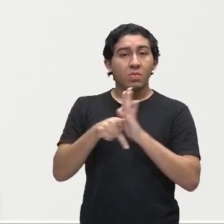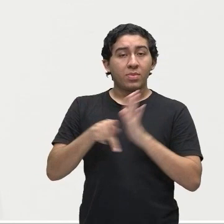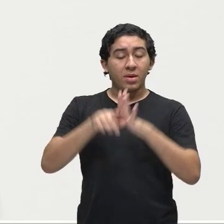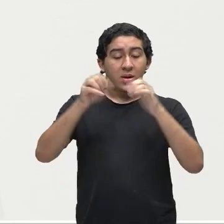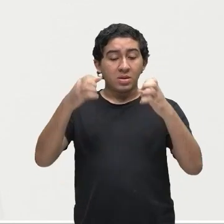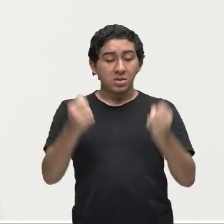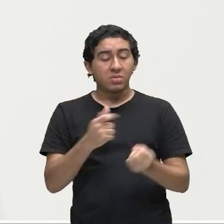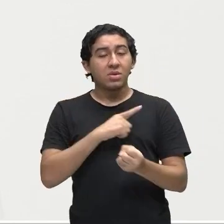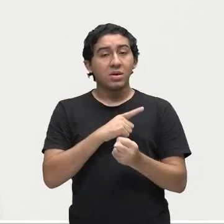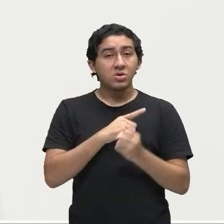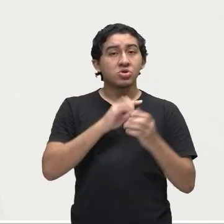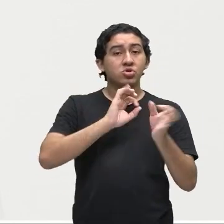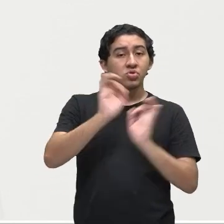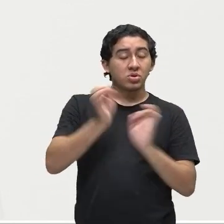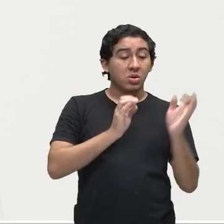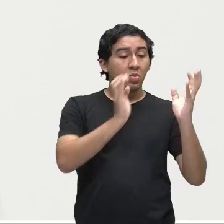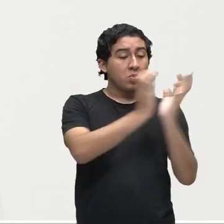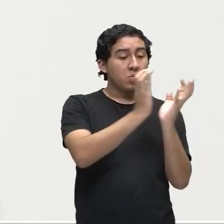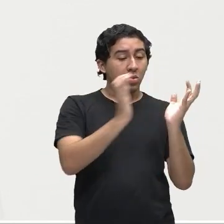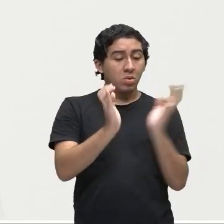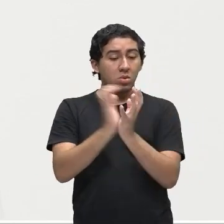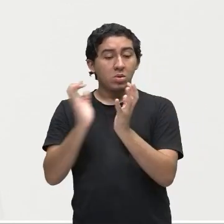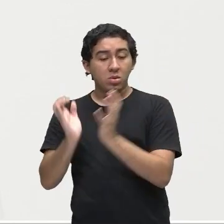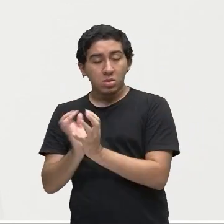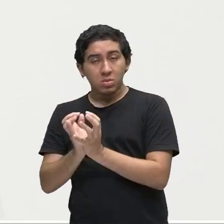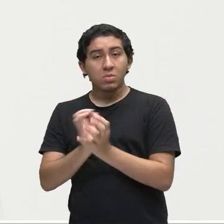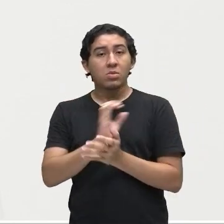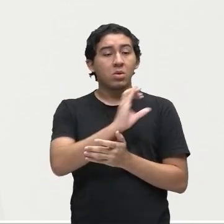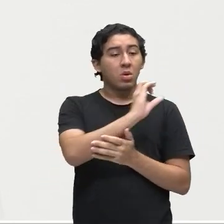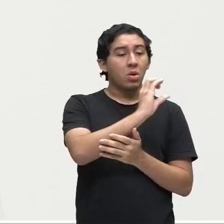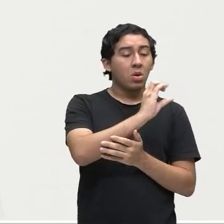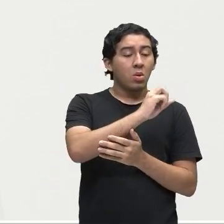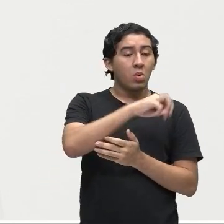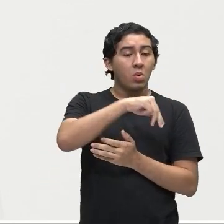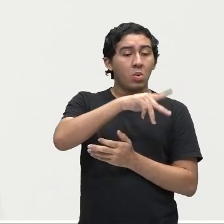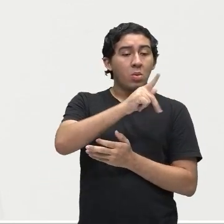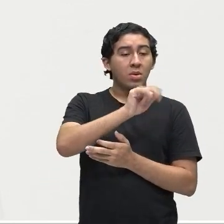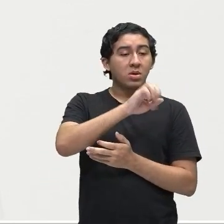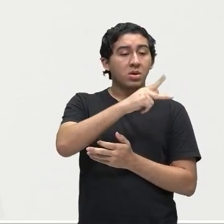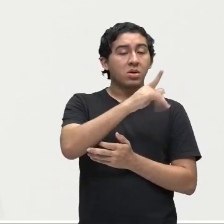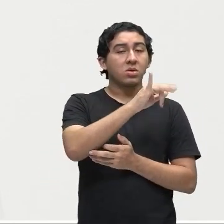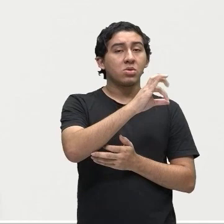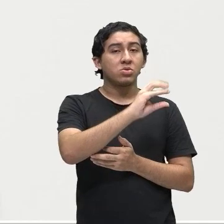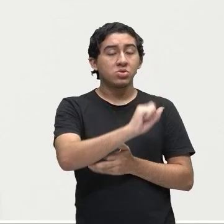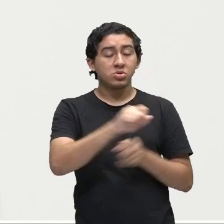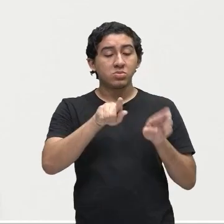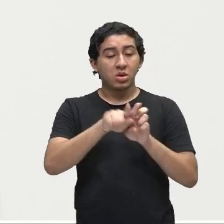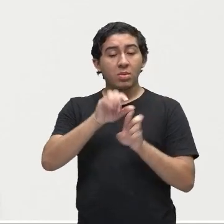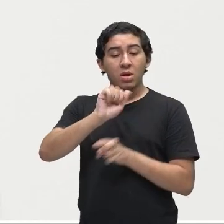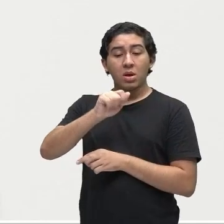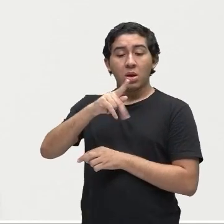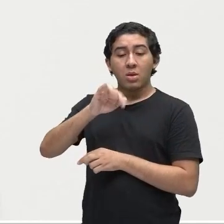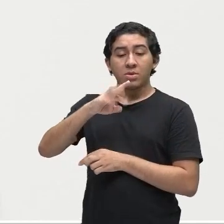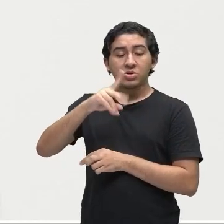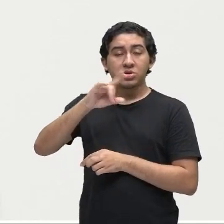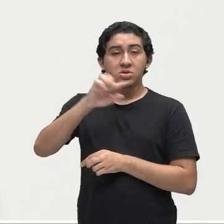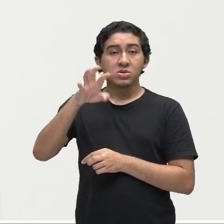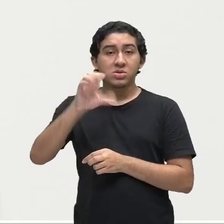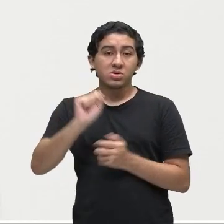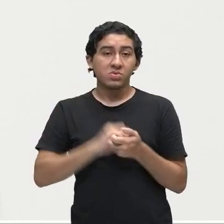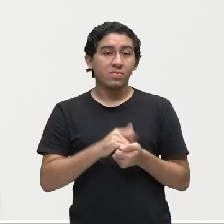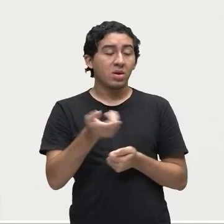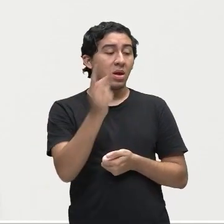estavam divididos aí entre companheiros e aprendizes. Olha só, os companheiros, eles